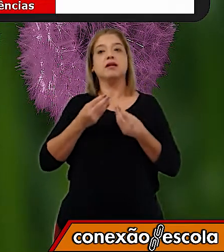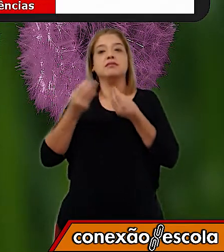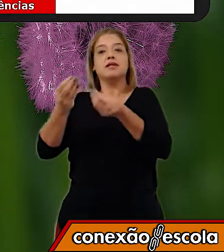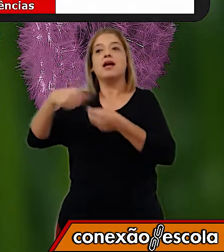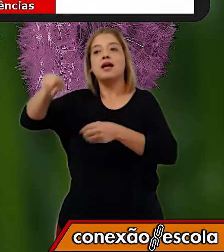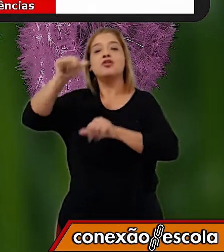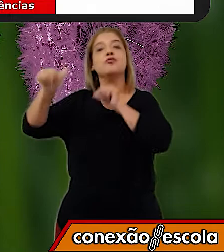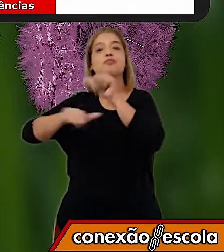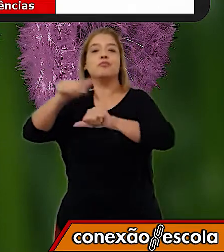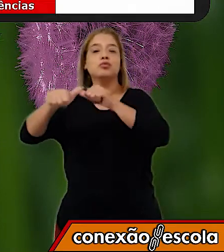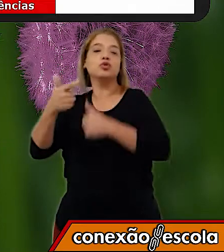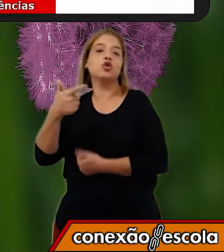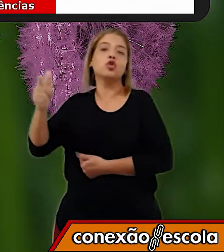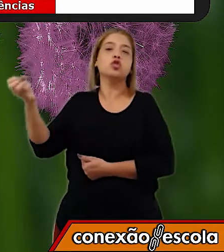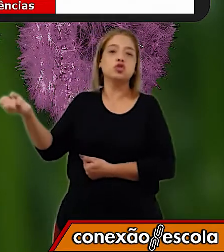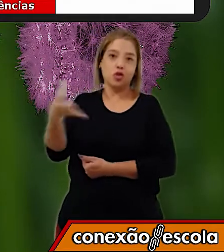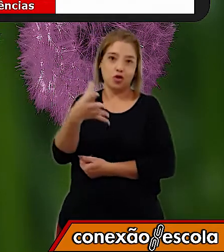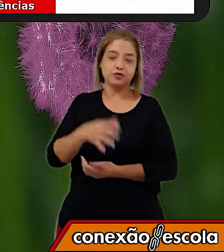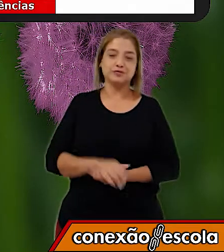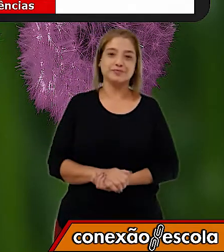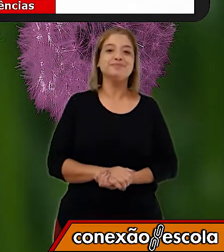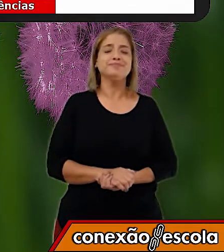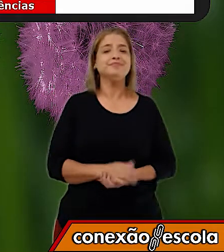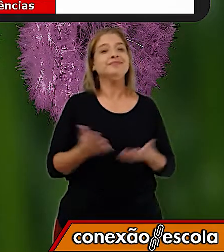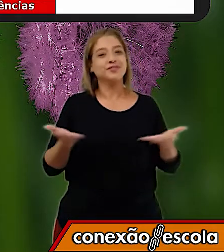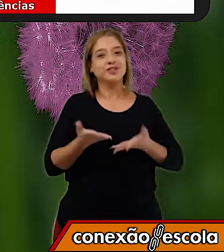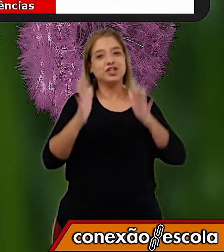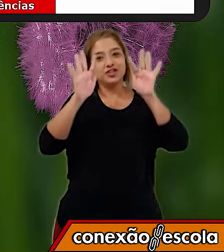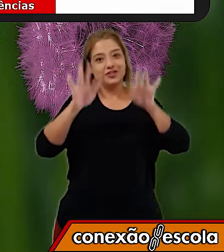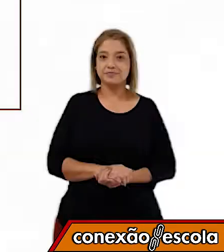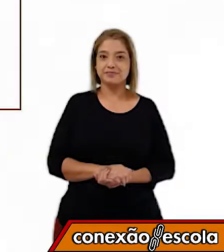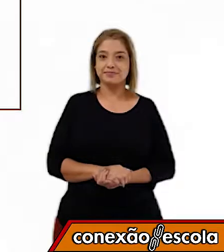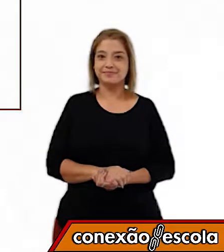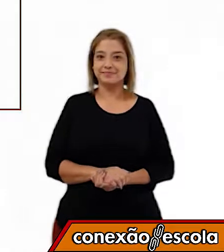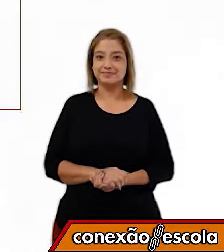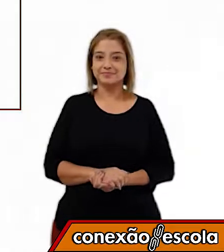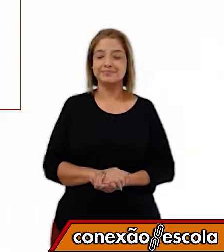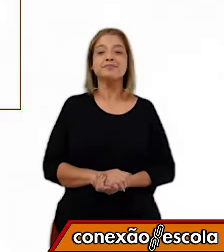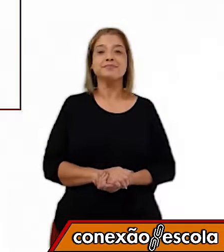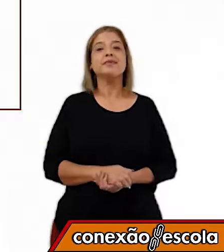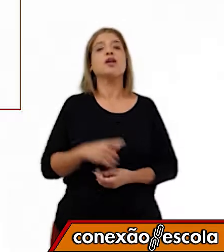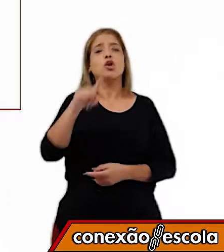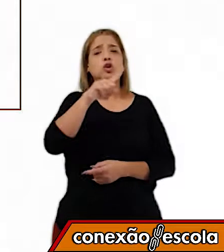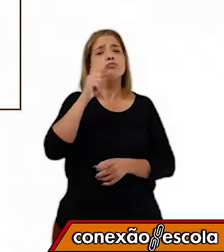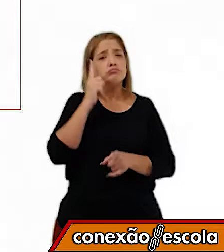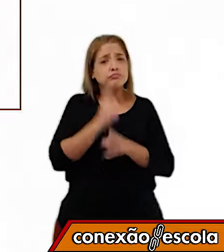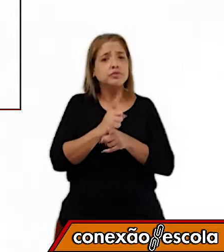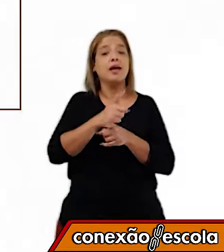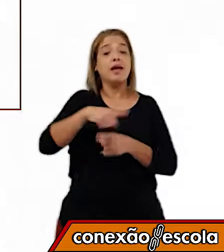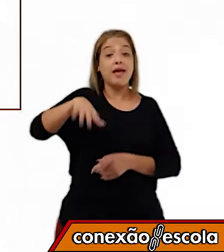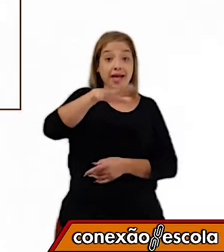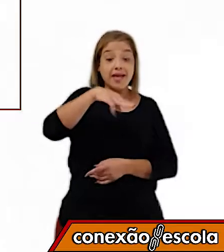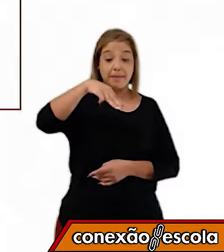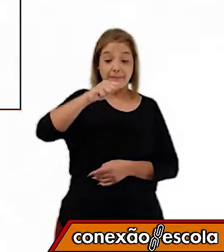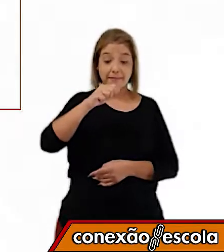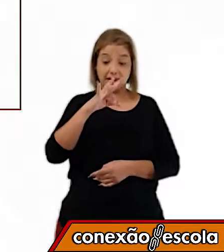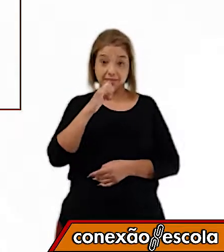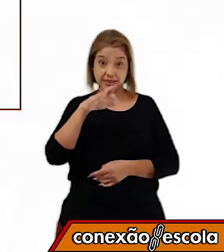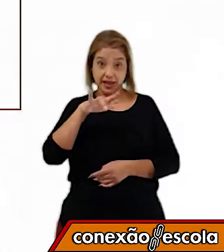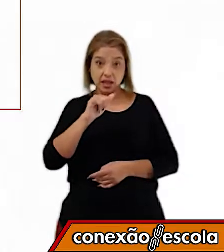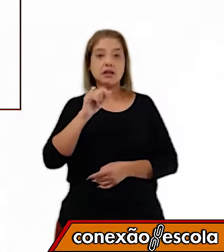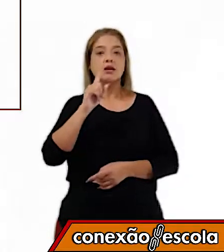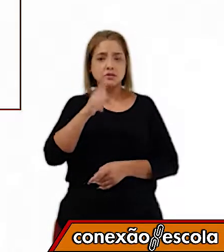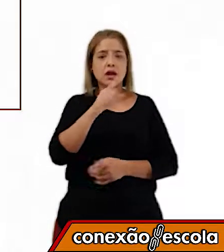Bom, garotada, chegamos à revisão da nossa aula de hoje. Vimos que a matéria pode ser encontrada na natureza em